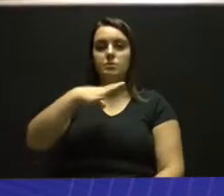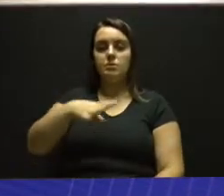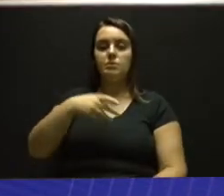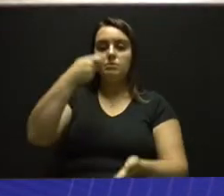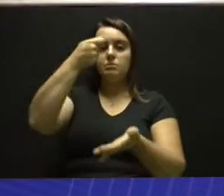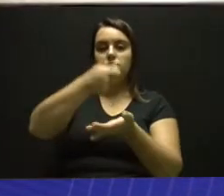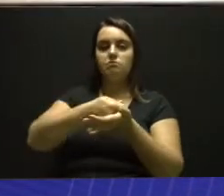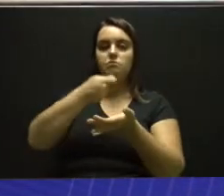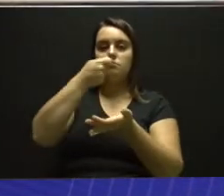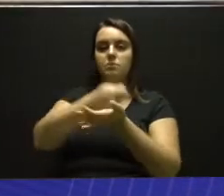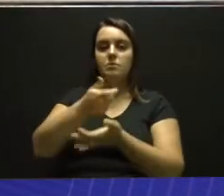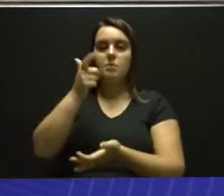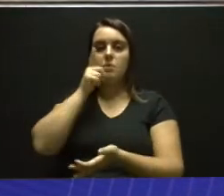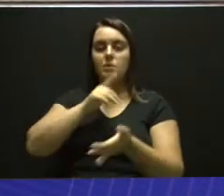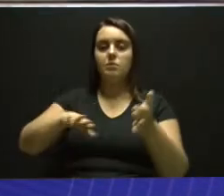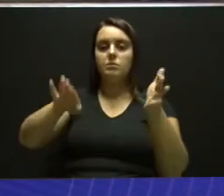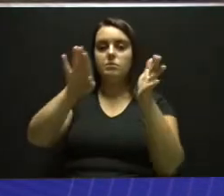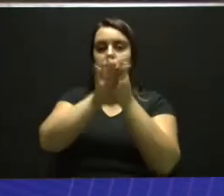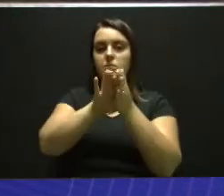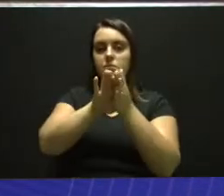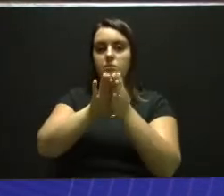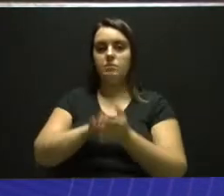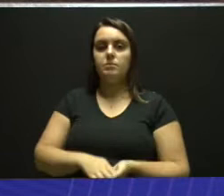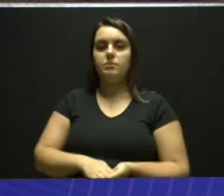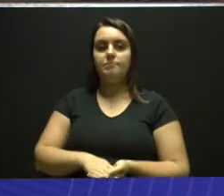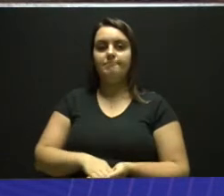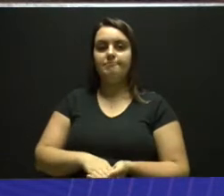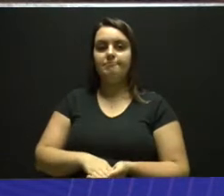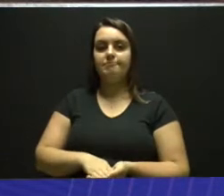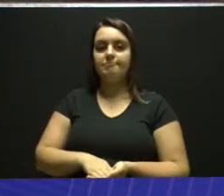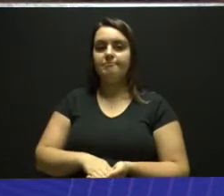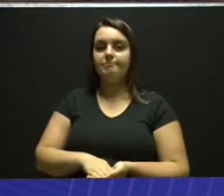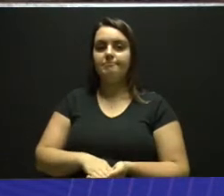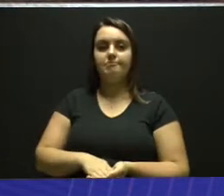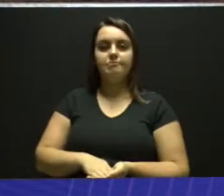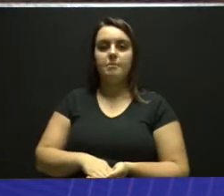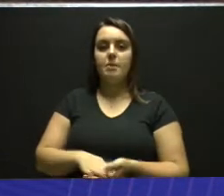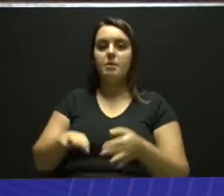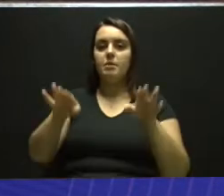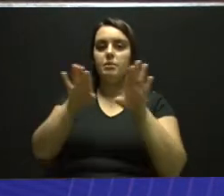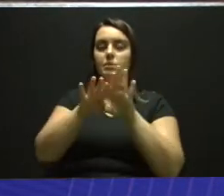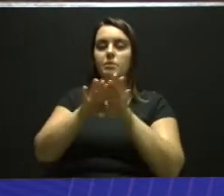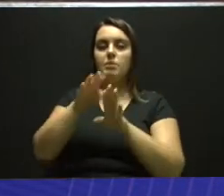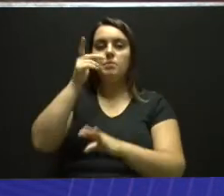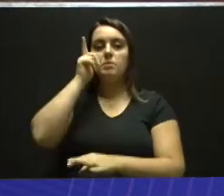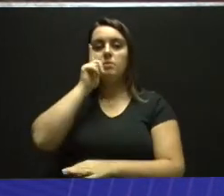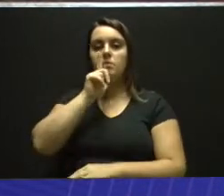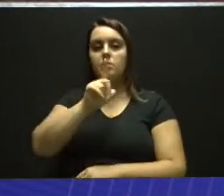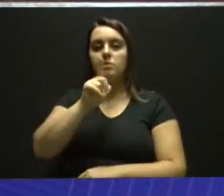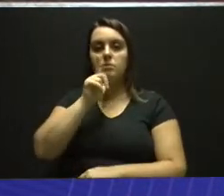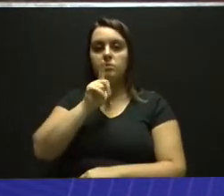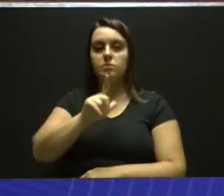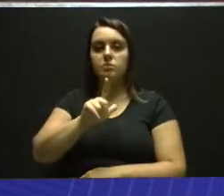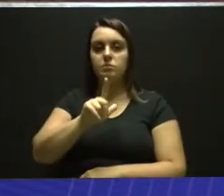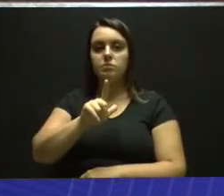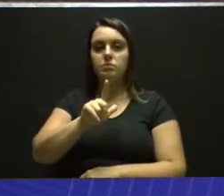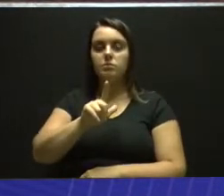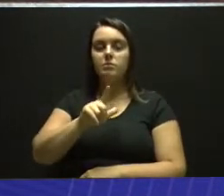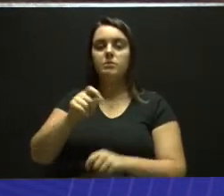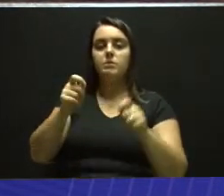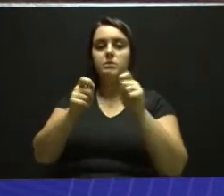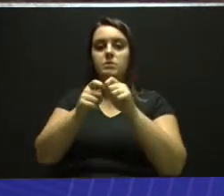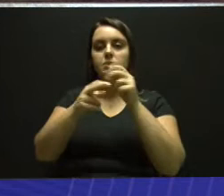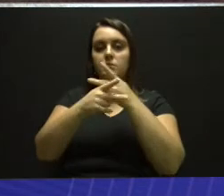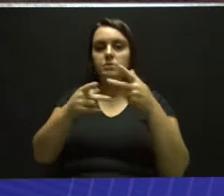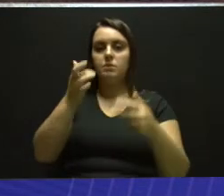persistência e chegar ao objetivo mesmo não atingindo um álbum quem busque vencer obstáculos no mínimo fará coisas